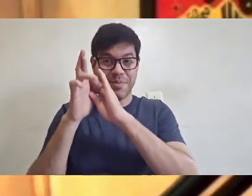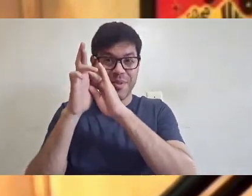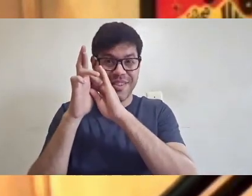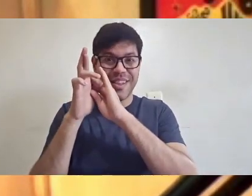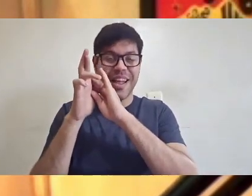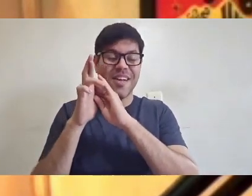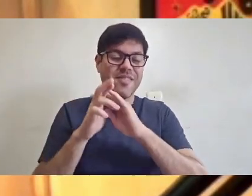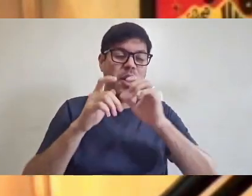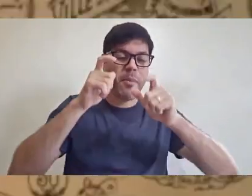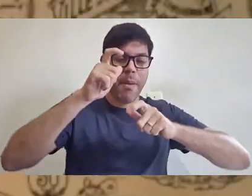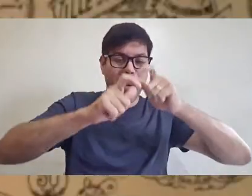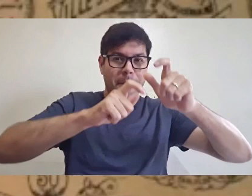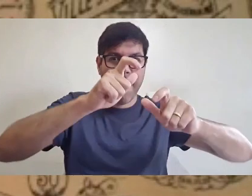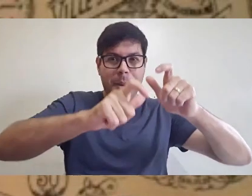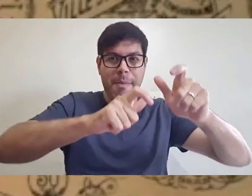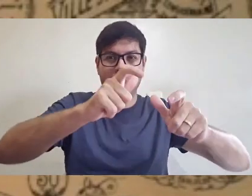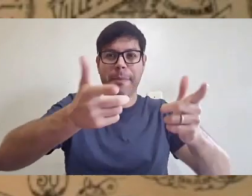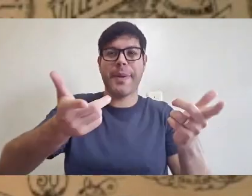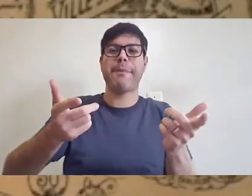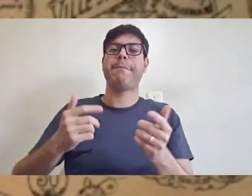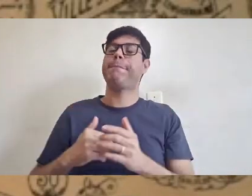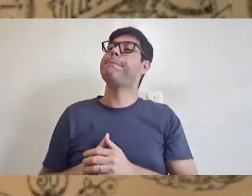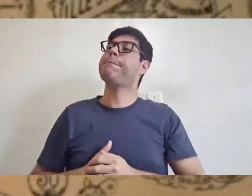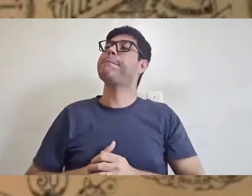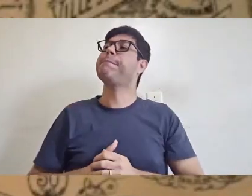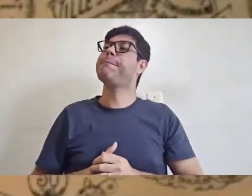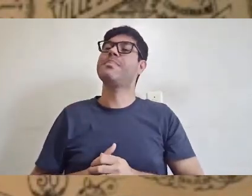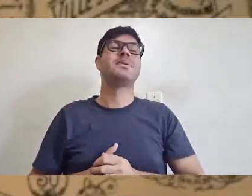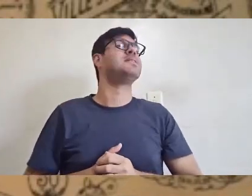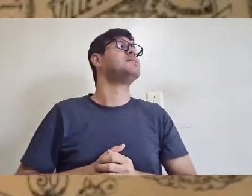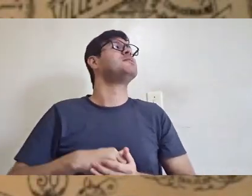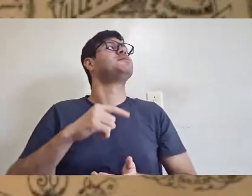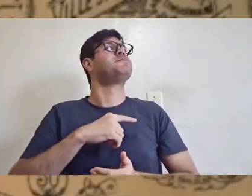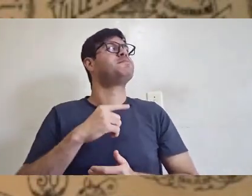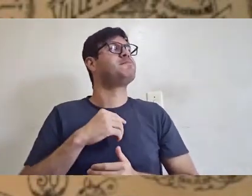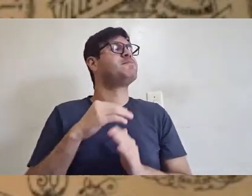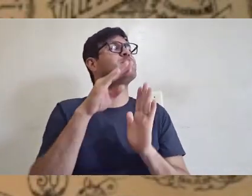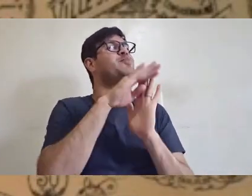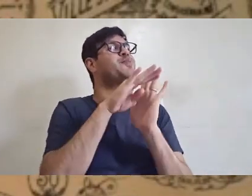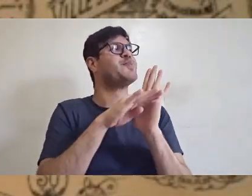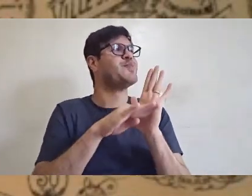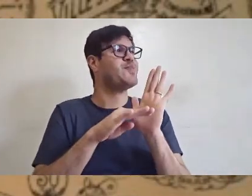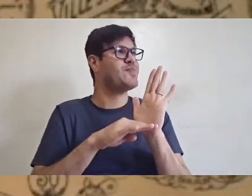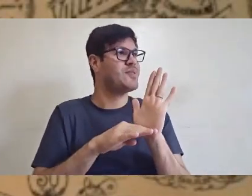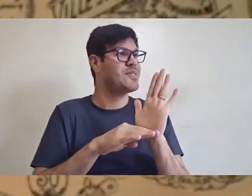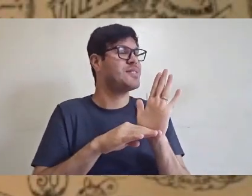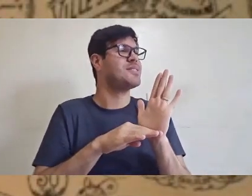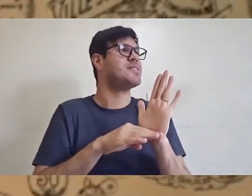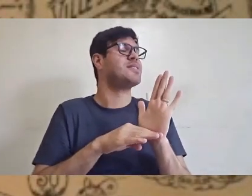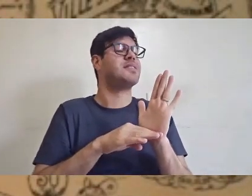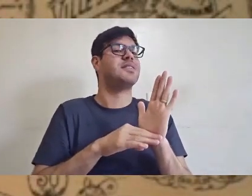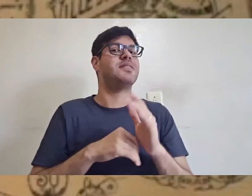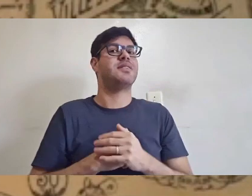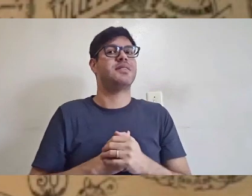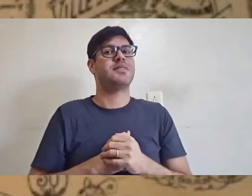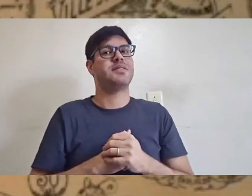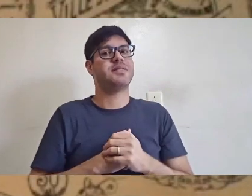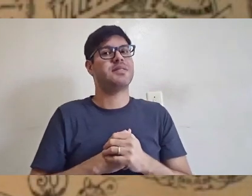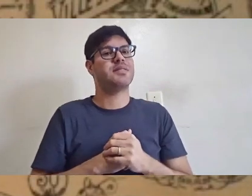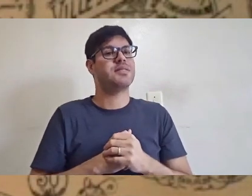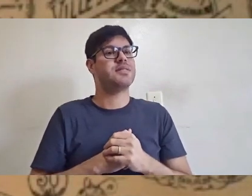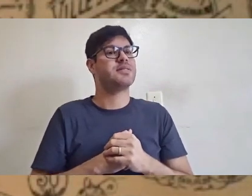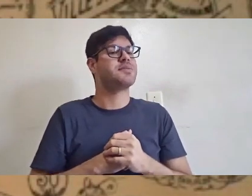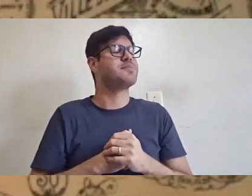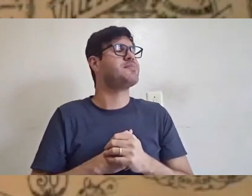um programa, né, que foi desenvolvido através da promoção social, cuja titular era a